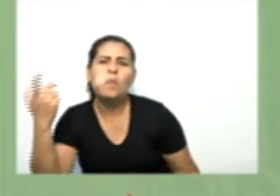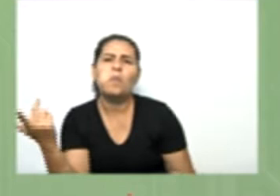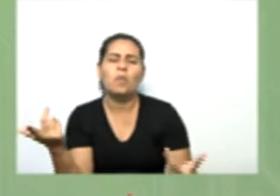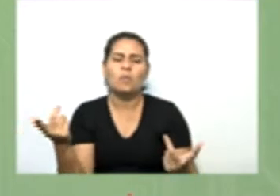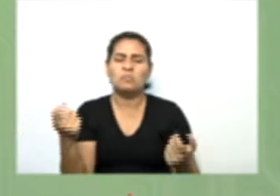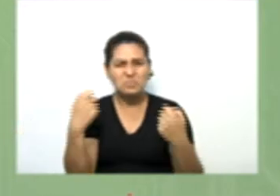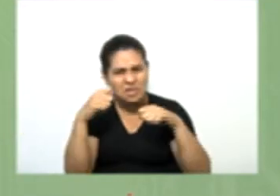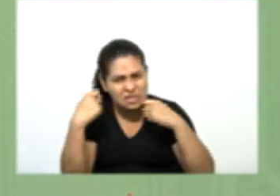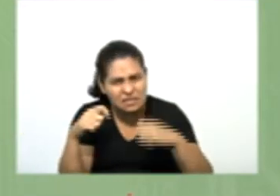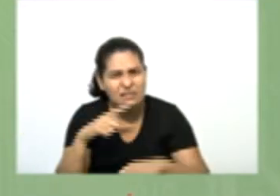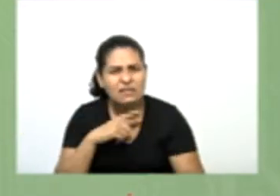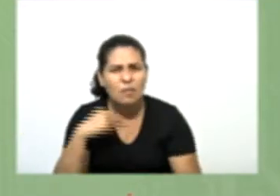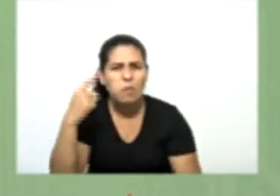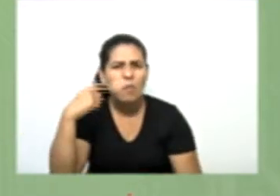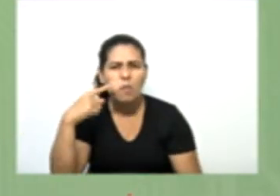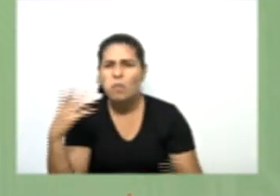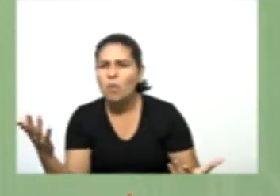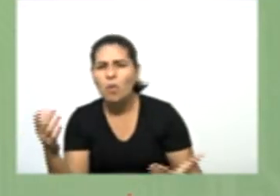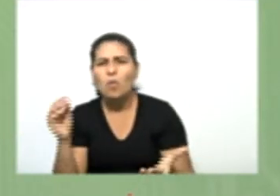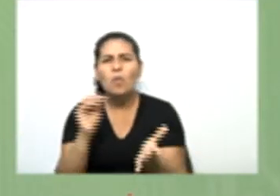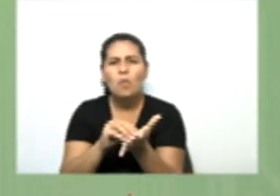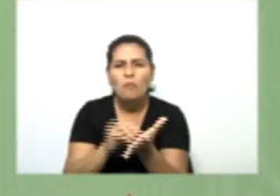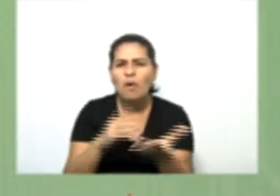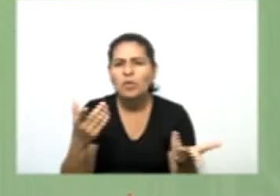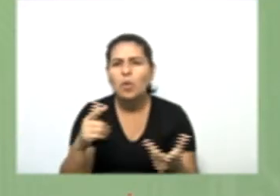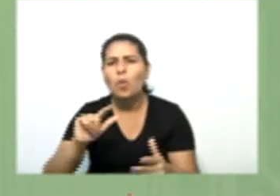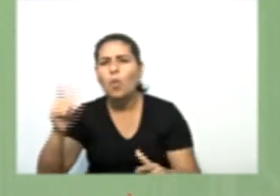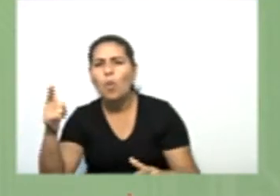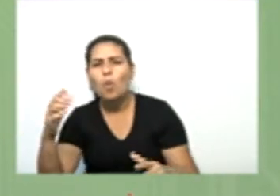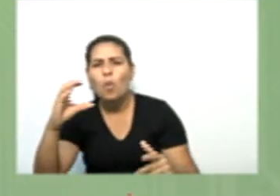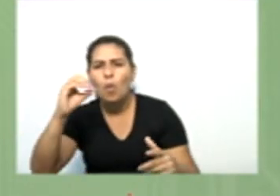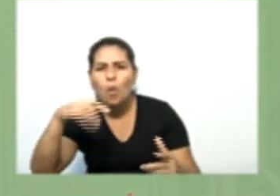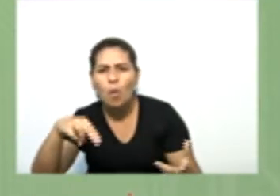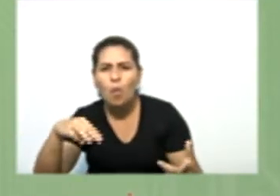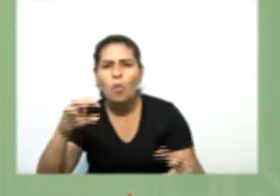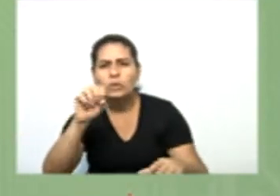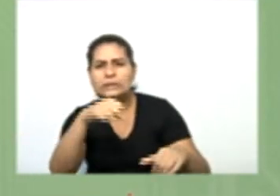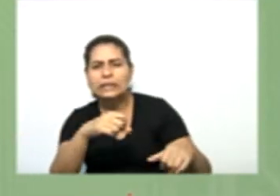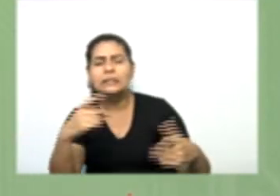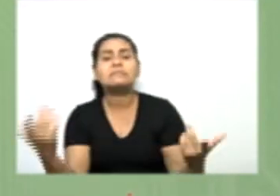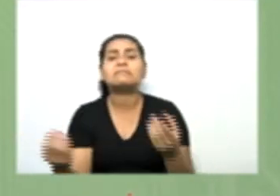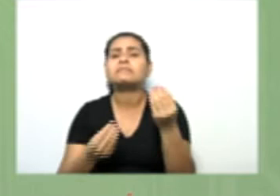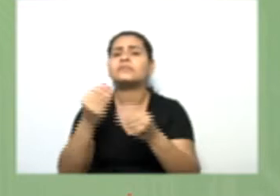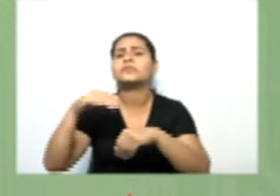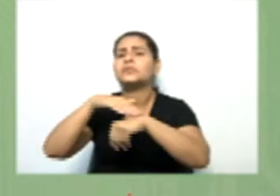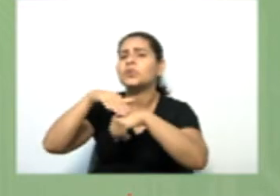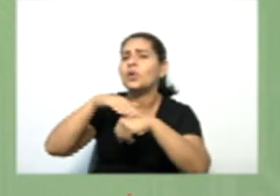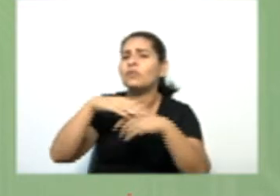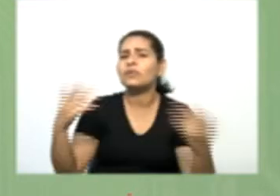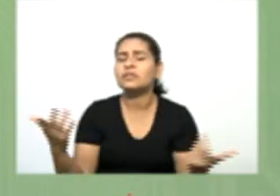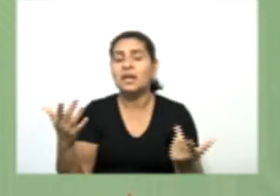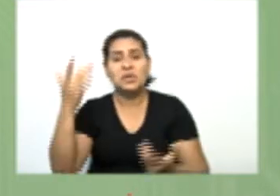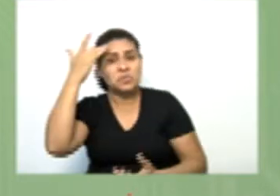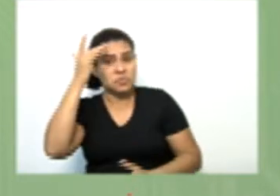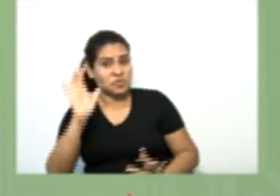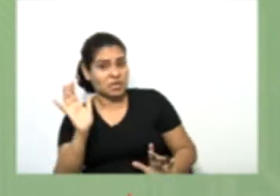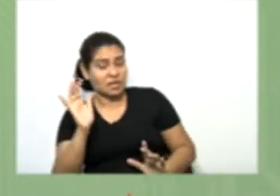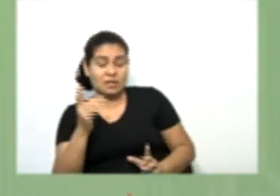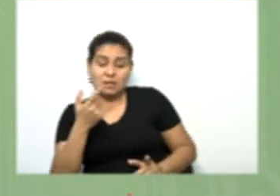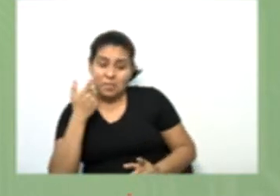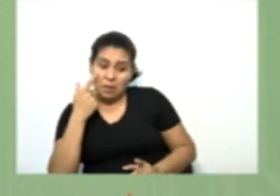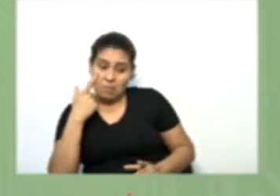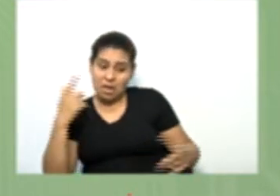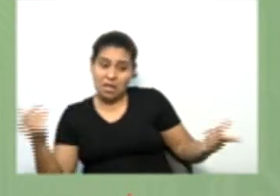advogado, não é? E nem com advogado, sem advogado. Muitos conflitos podem ser resolvidos no diálogo, em saber ouvir. Não sei, mas